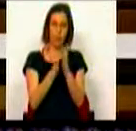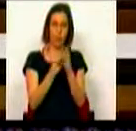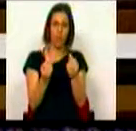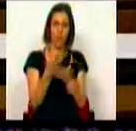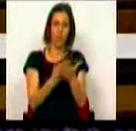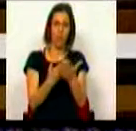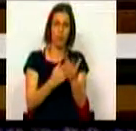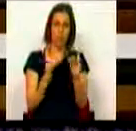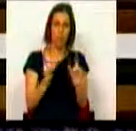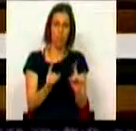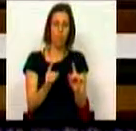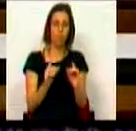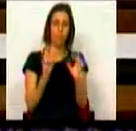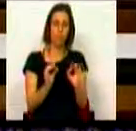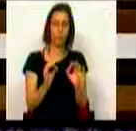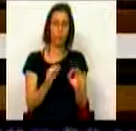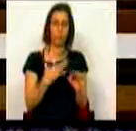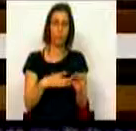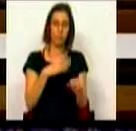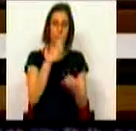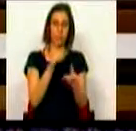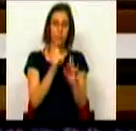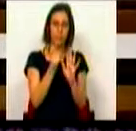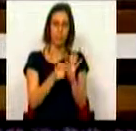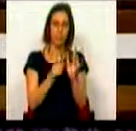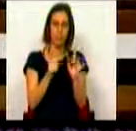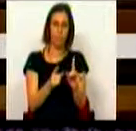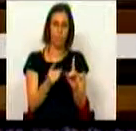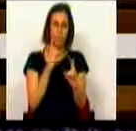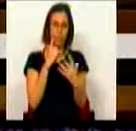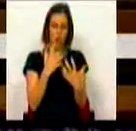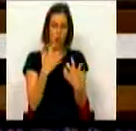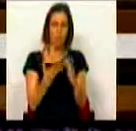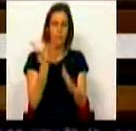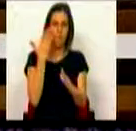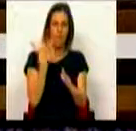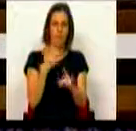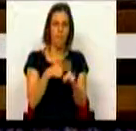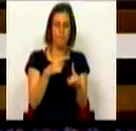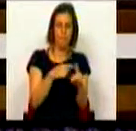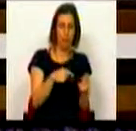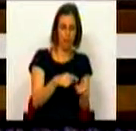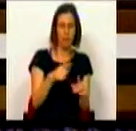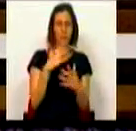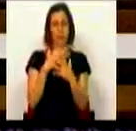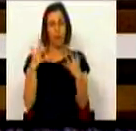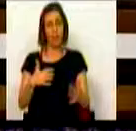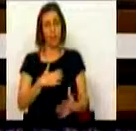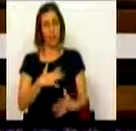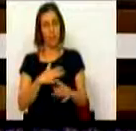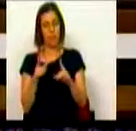economia, ela é, e gostaria de salientar este ponto, mais vincada nas médias e também nas grandes